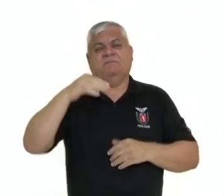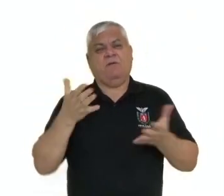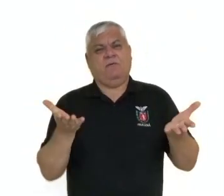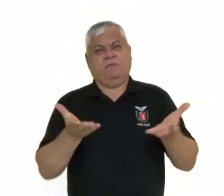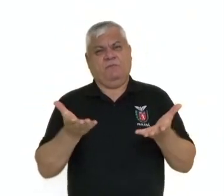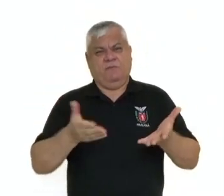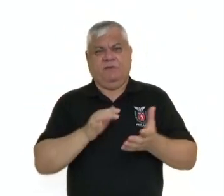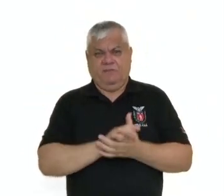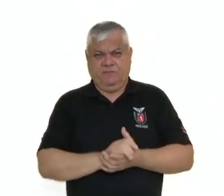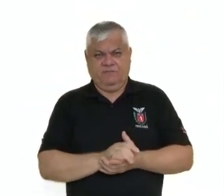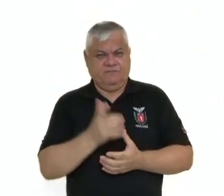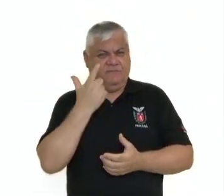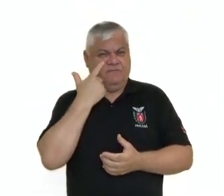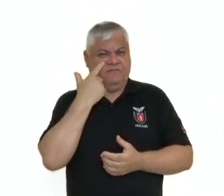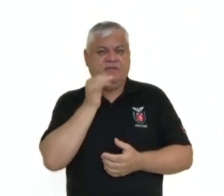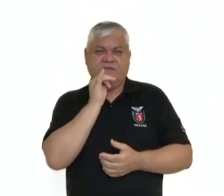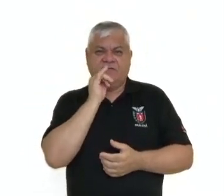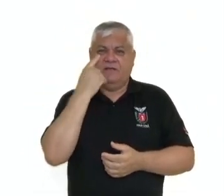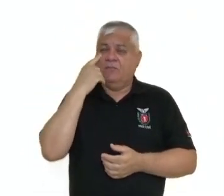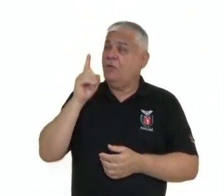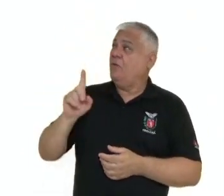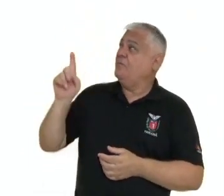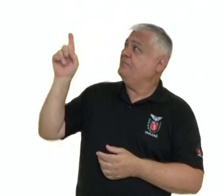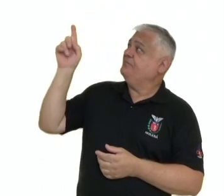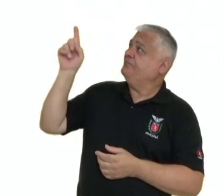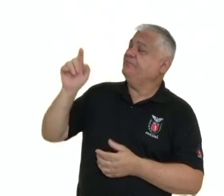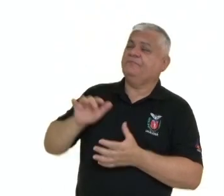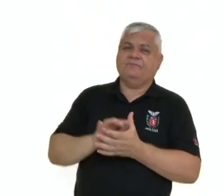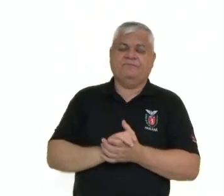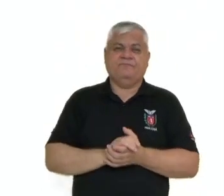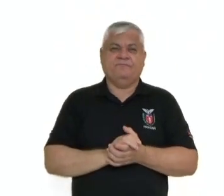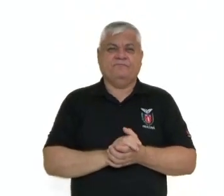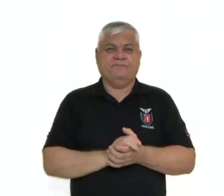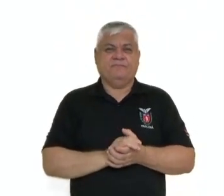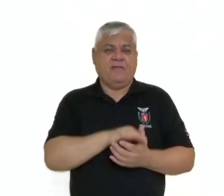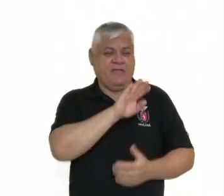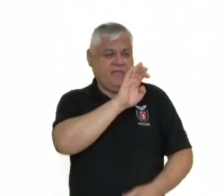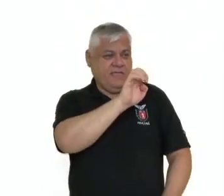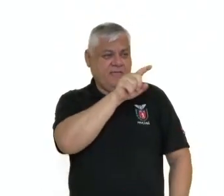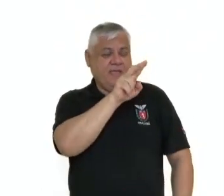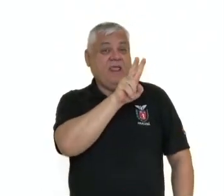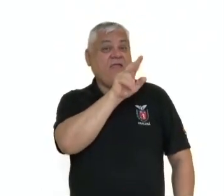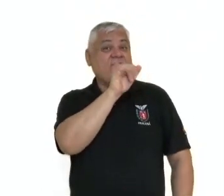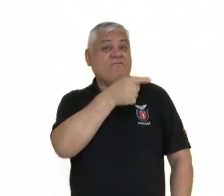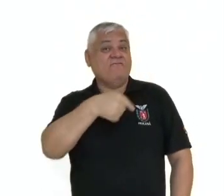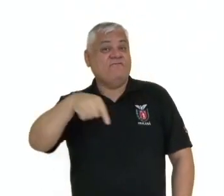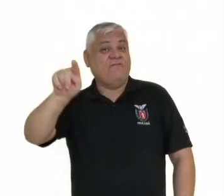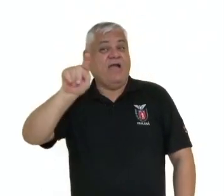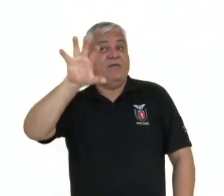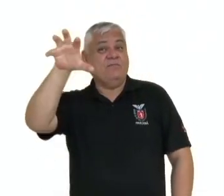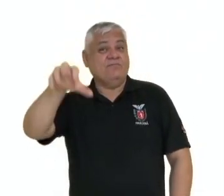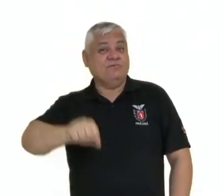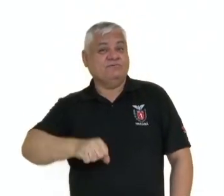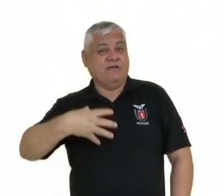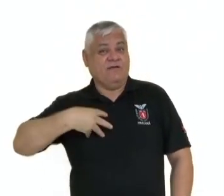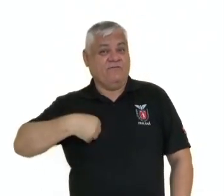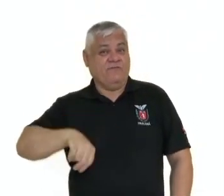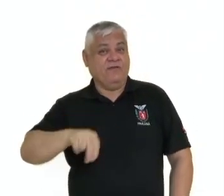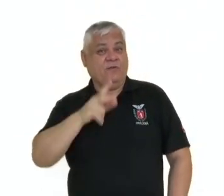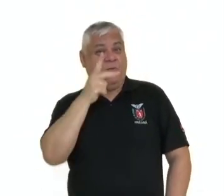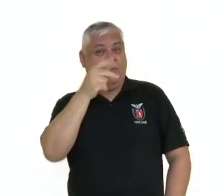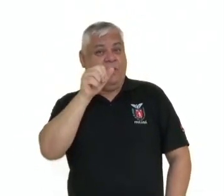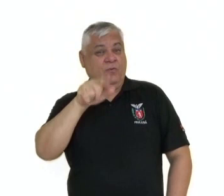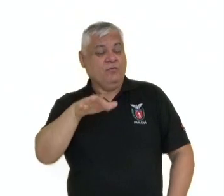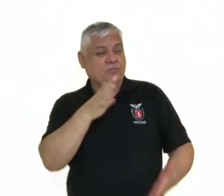atualidade. Acompanhe aqui um exemplo do texto. Ele vai para a vila buscar o filho Paulo, que estuda